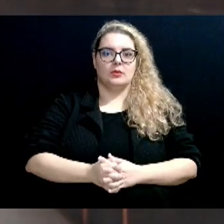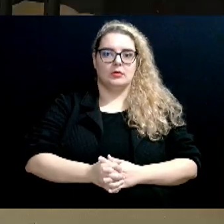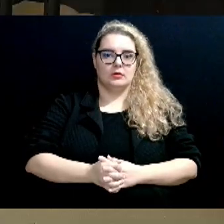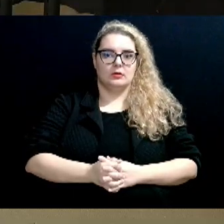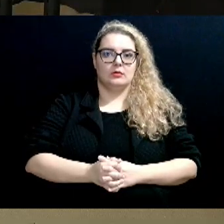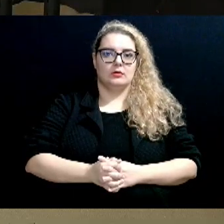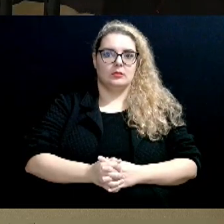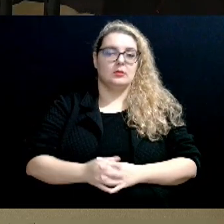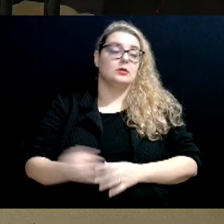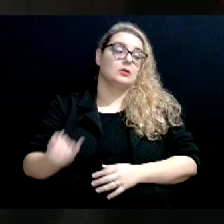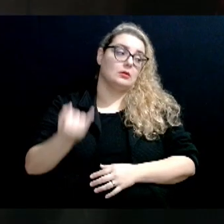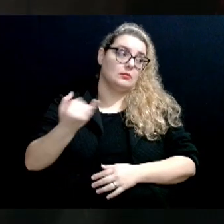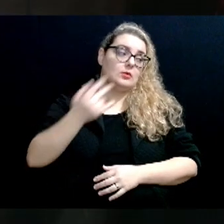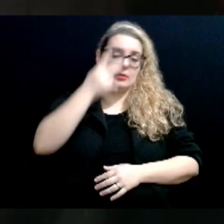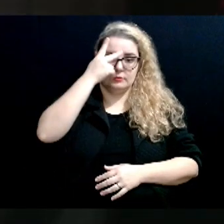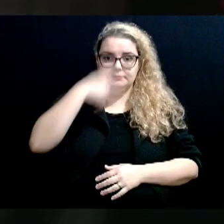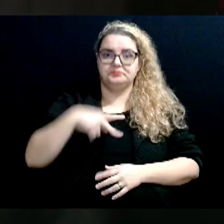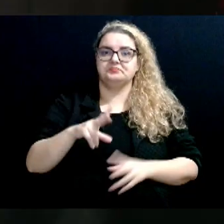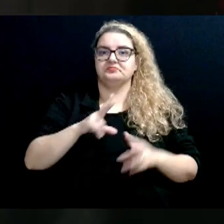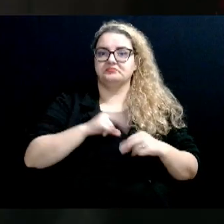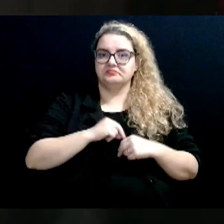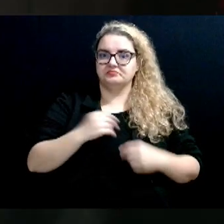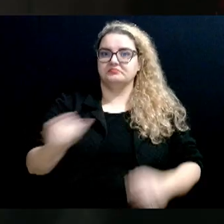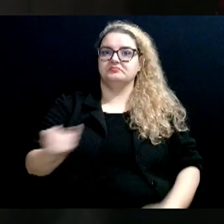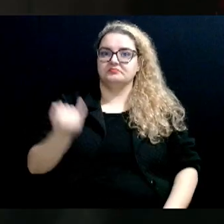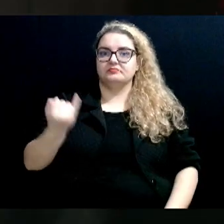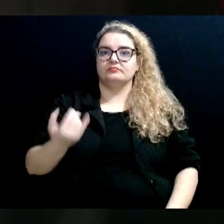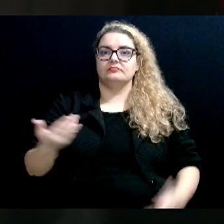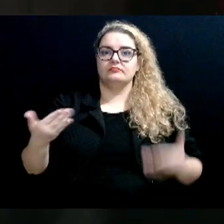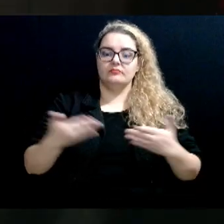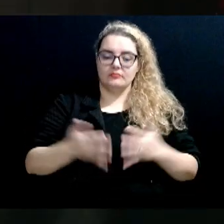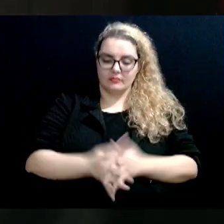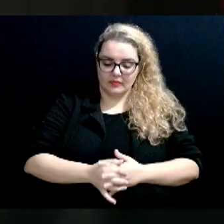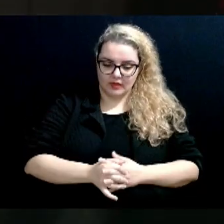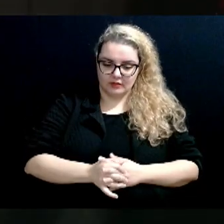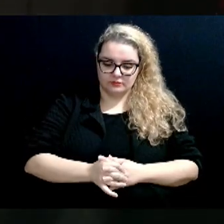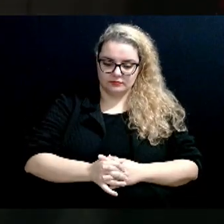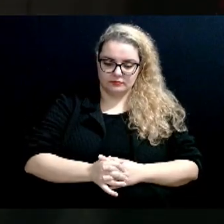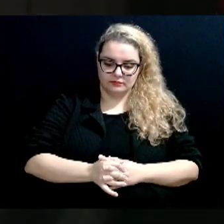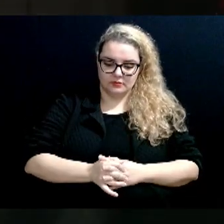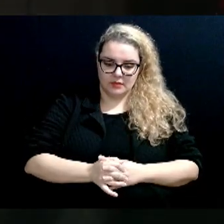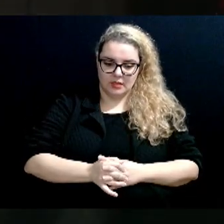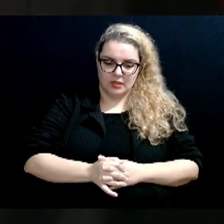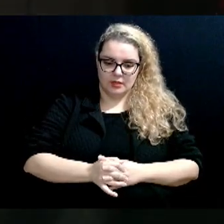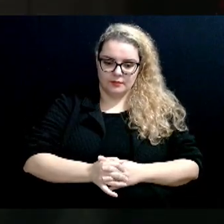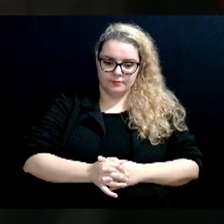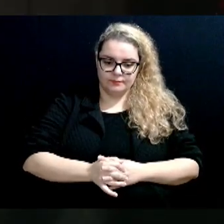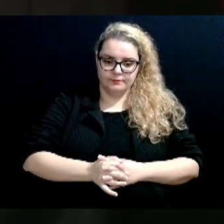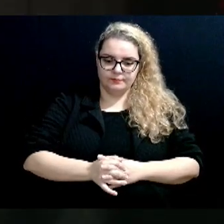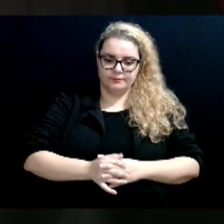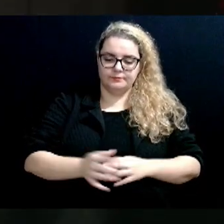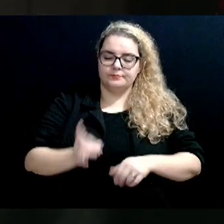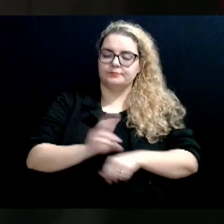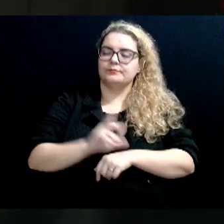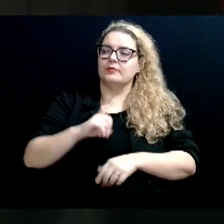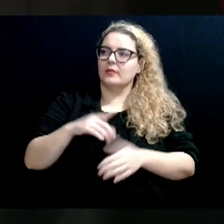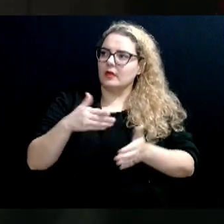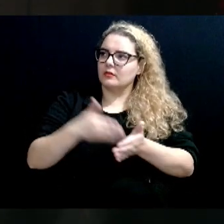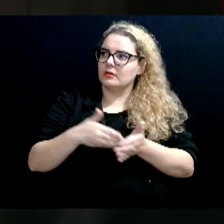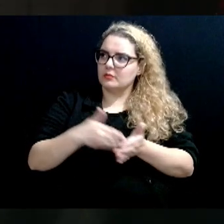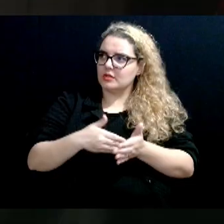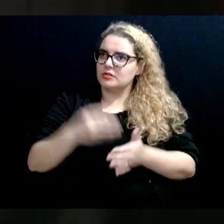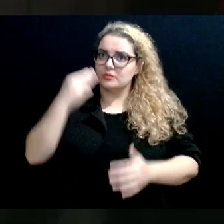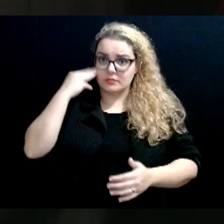você. Olha só que interessante. Agora, doutora, tem um limite de memória que a gente consegue armazenar